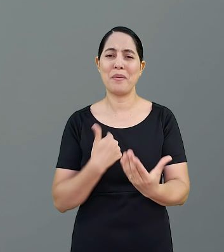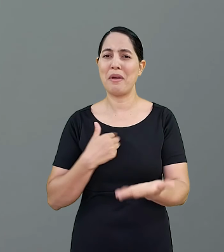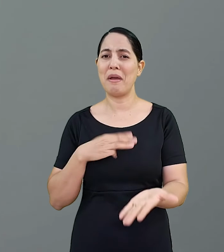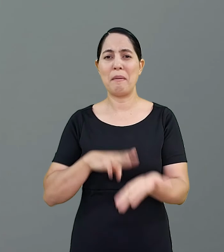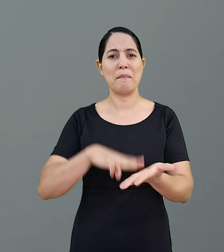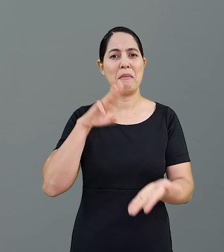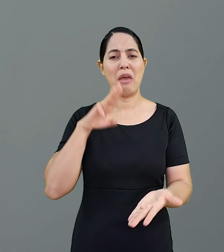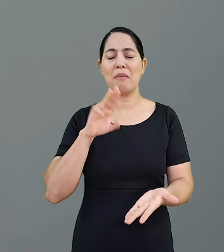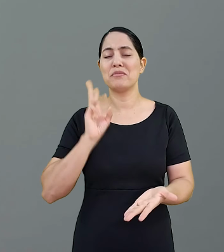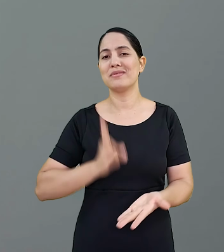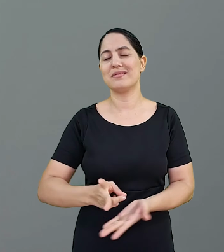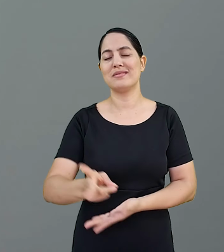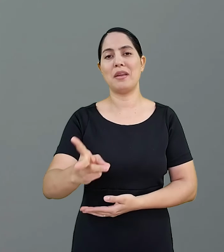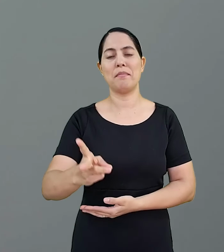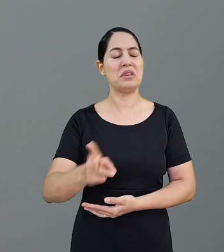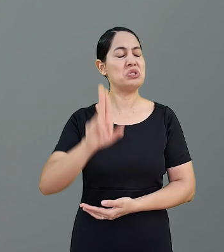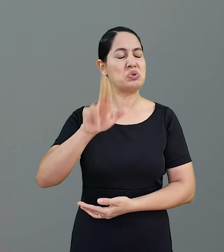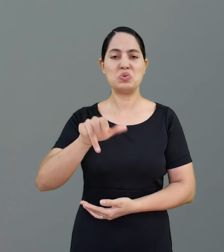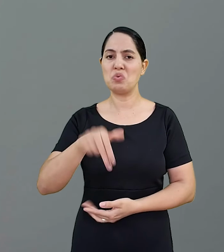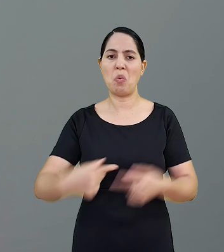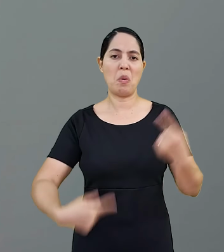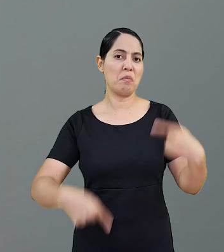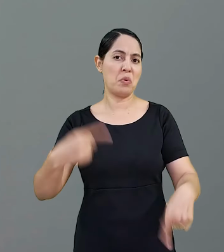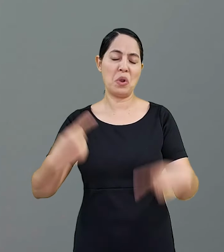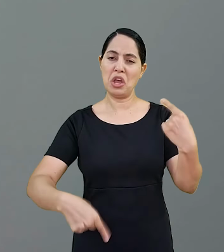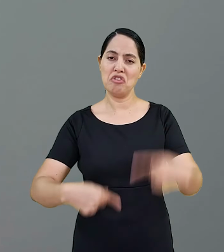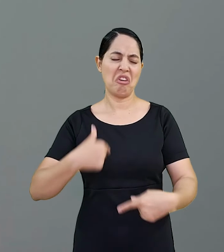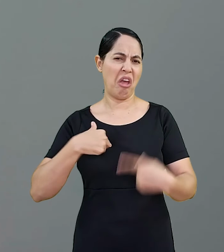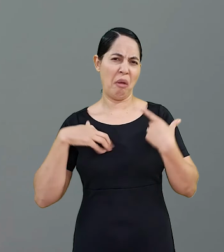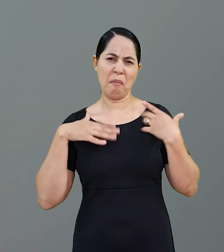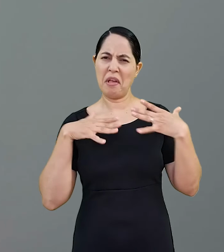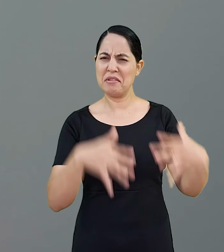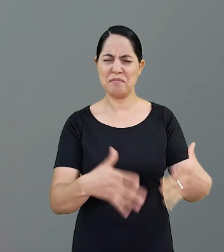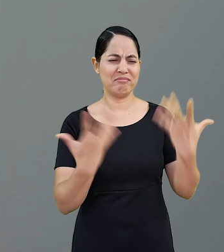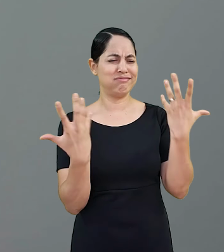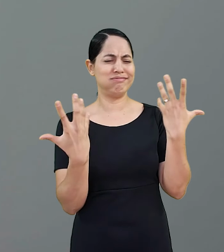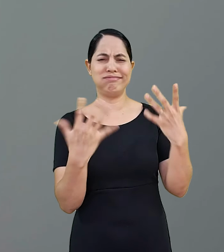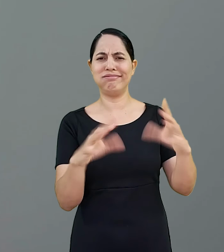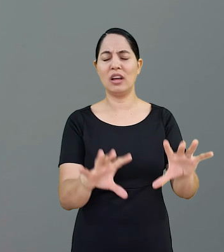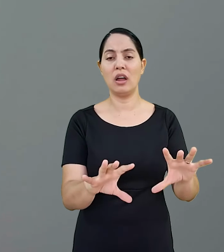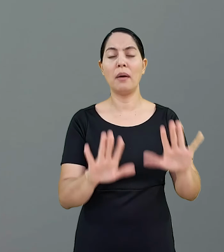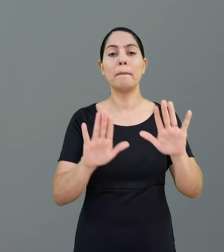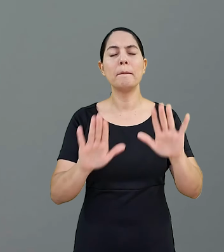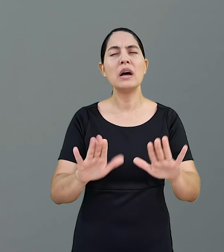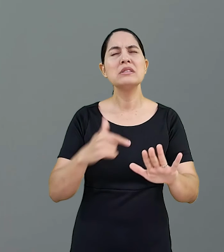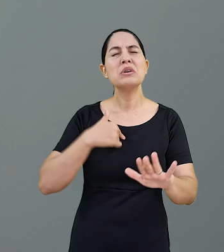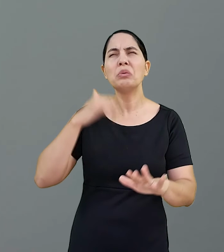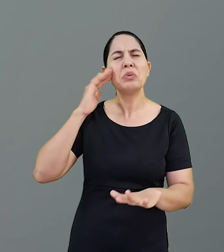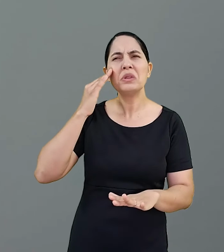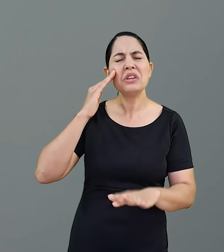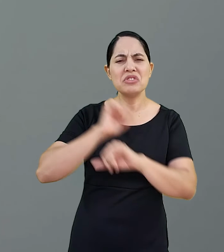quis me envolver muito na política, talvez por não entender exatamente o que a OAB poderia